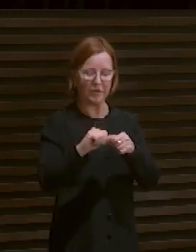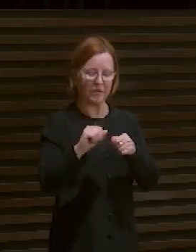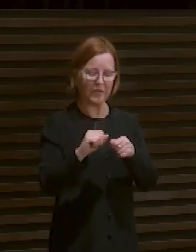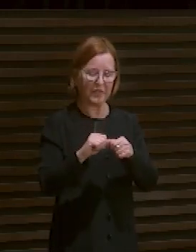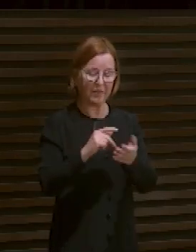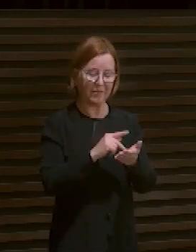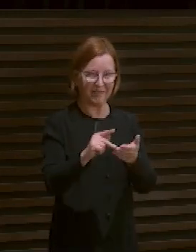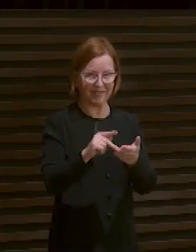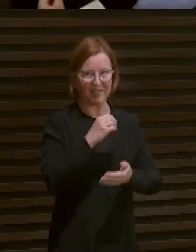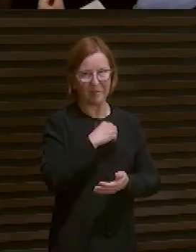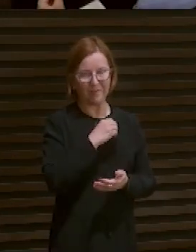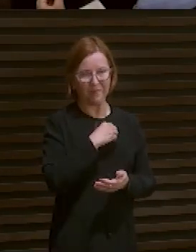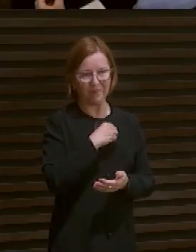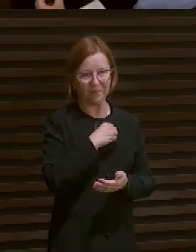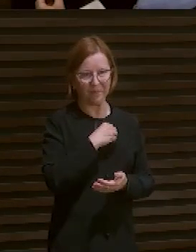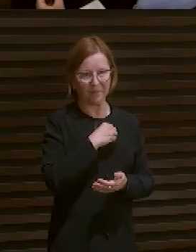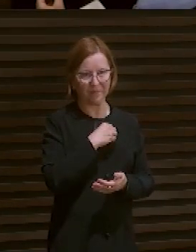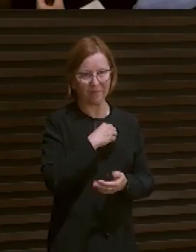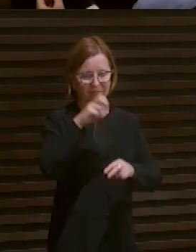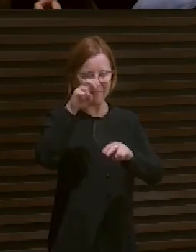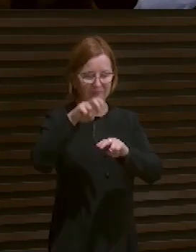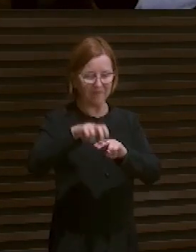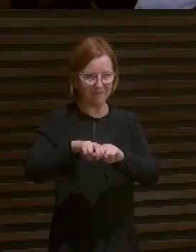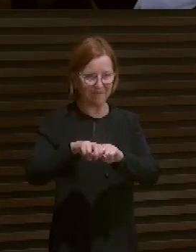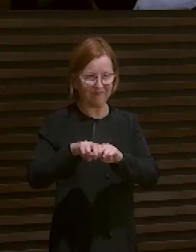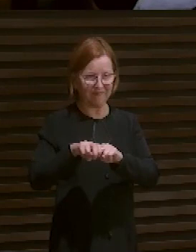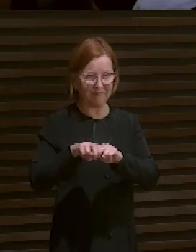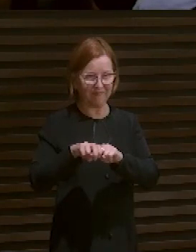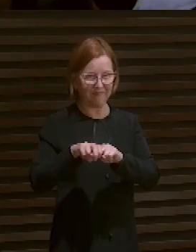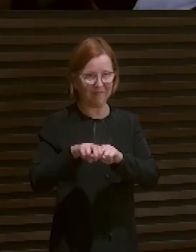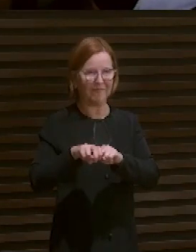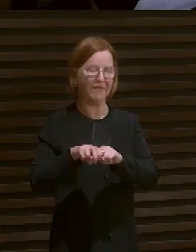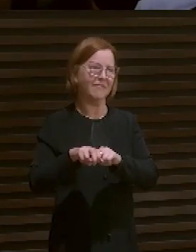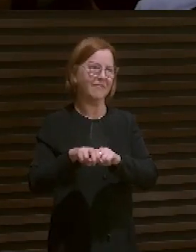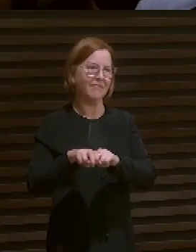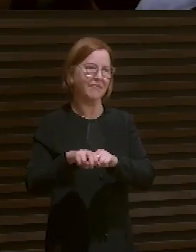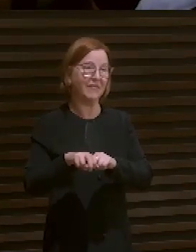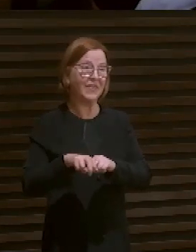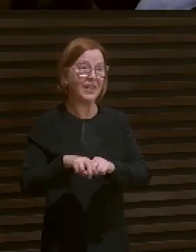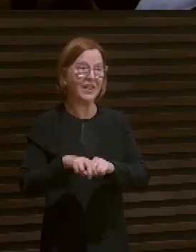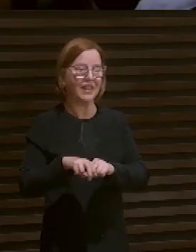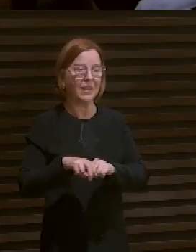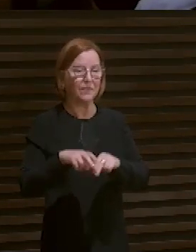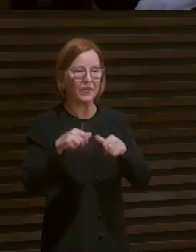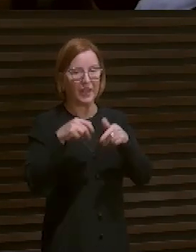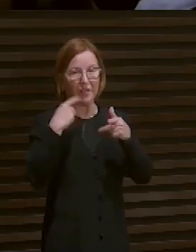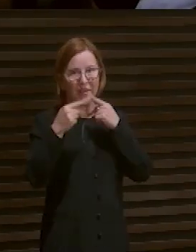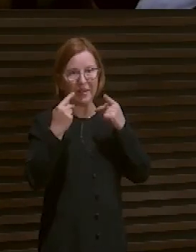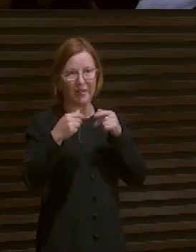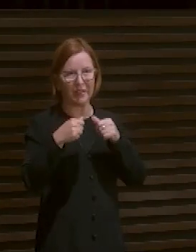a purificação dos pecados, assentou-se. Ele está falando aqui